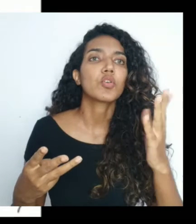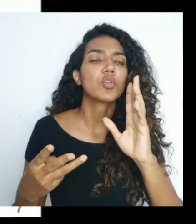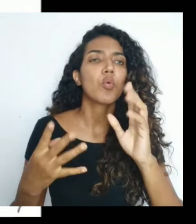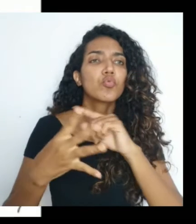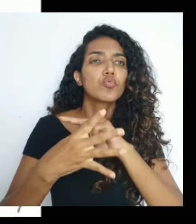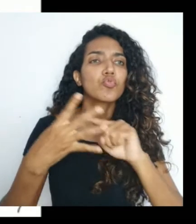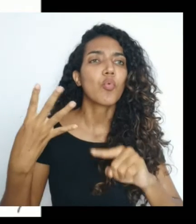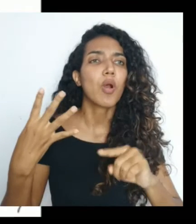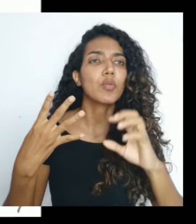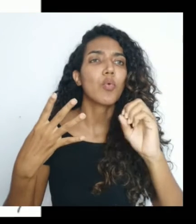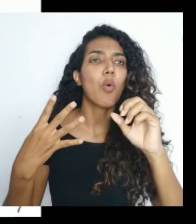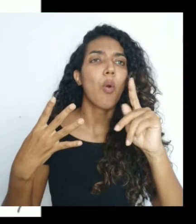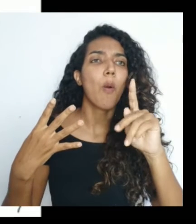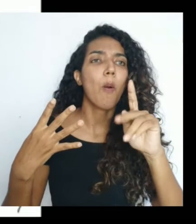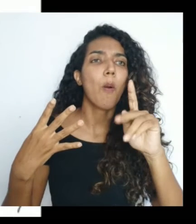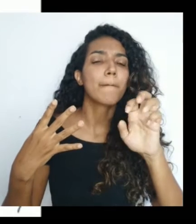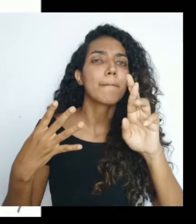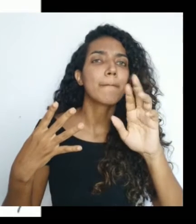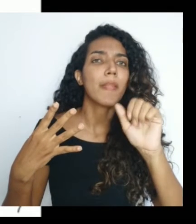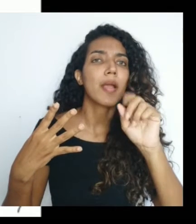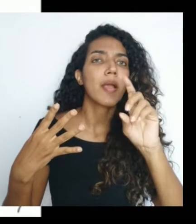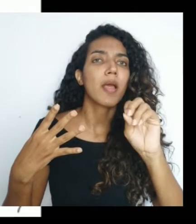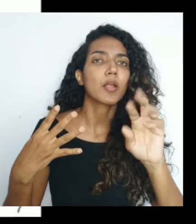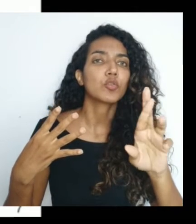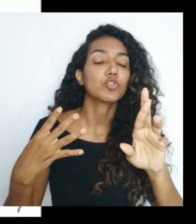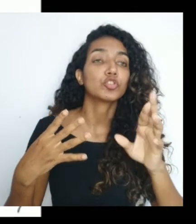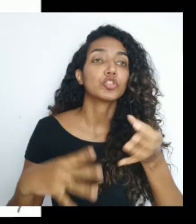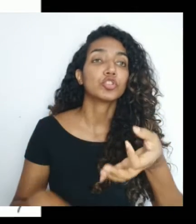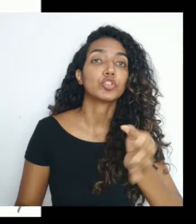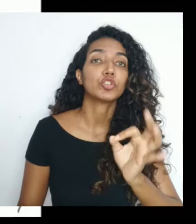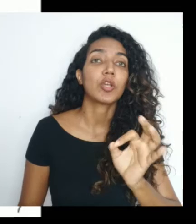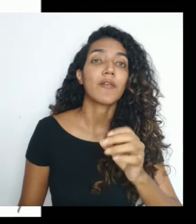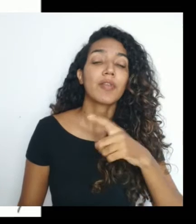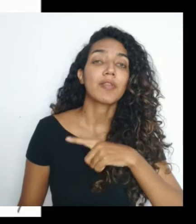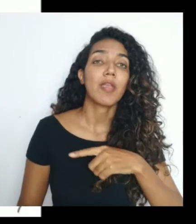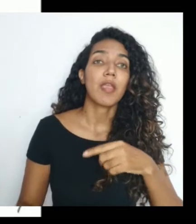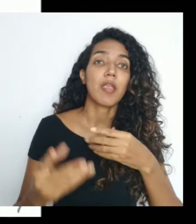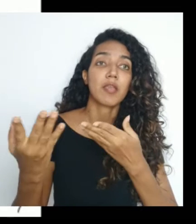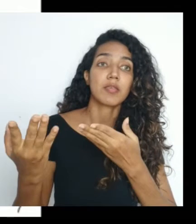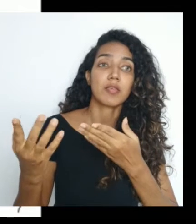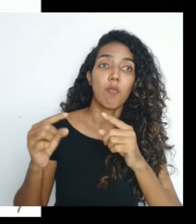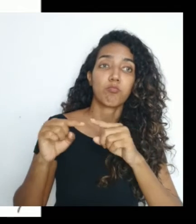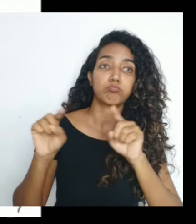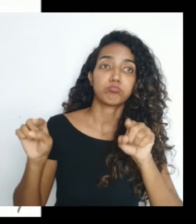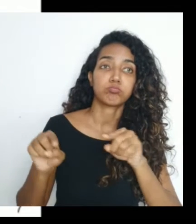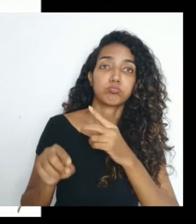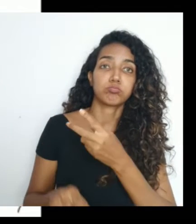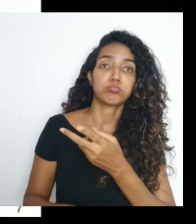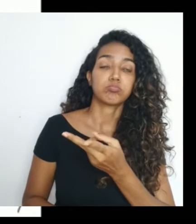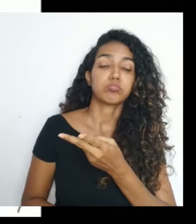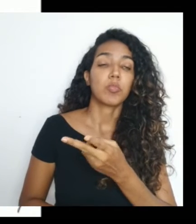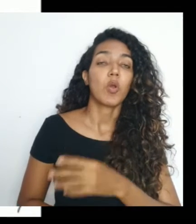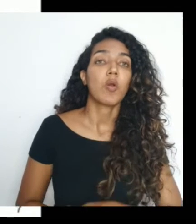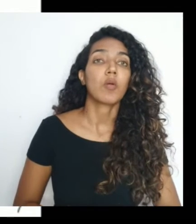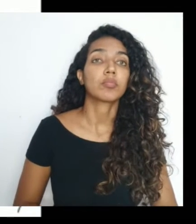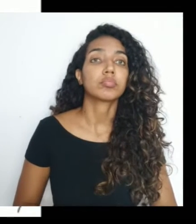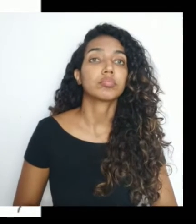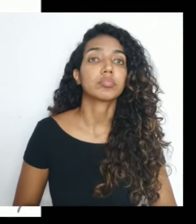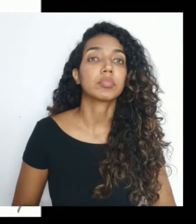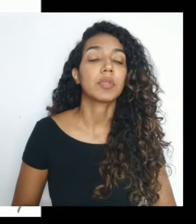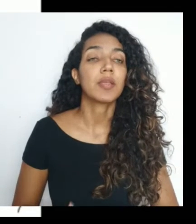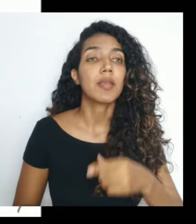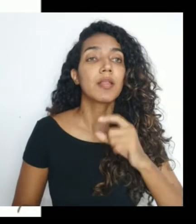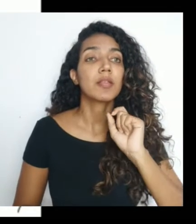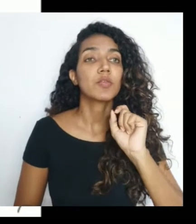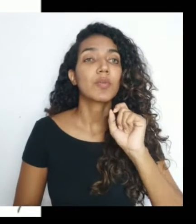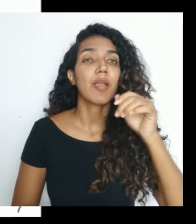operadores chamados de curto-circuito, e isso é bem importante a gente entender. Os operadores de curto-circuito, eles evitam que alguma